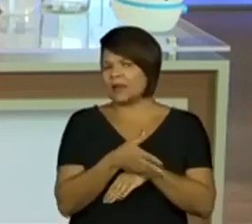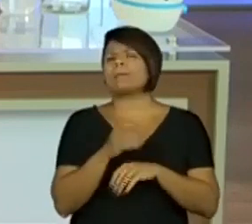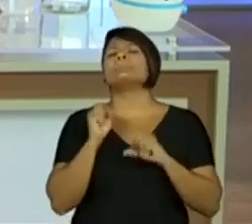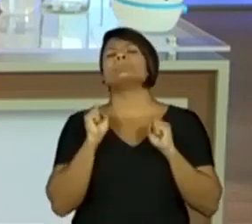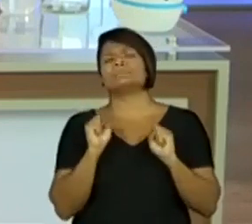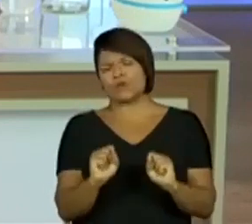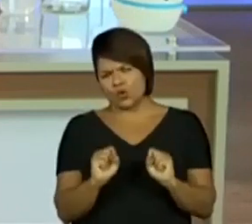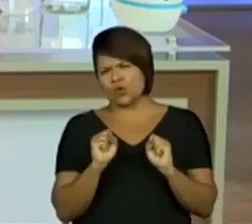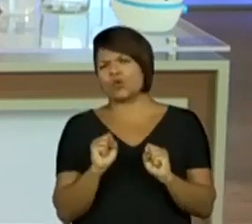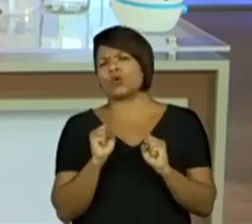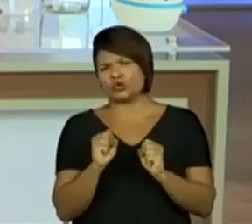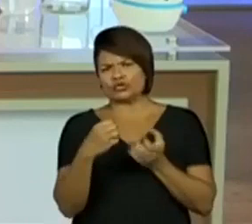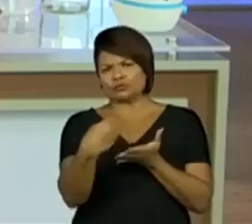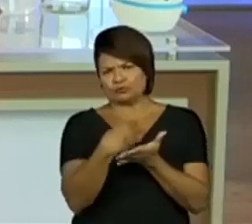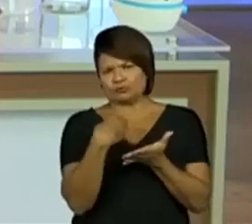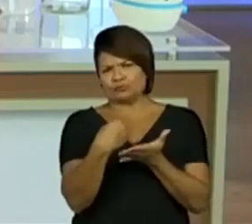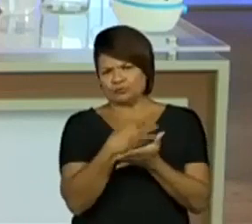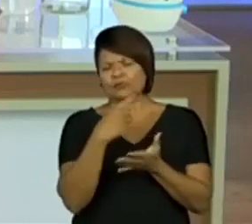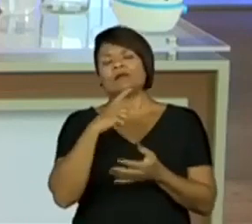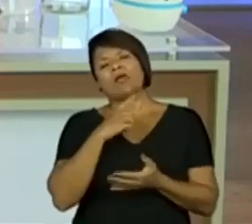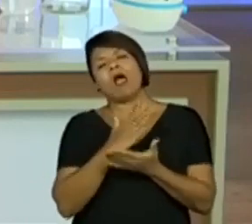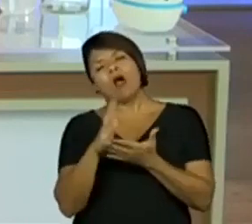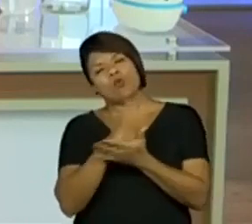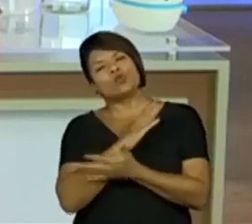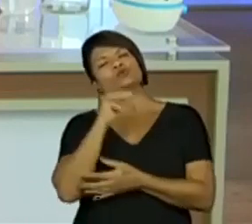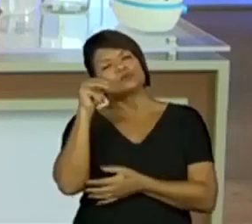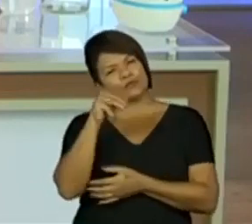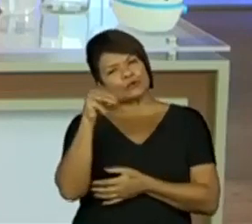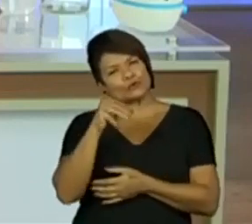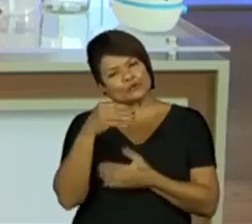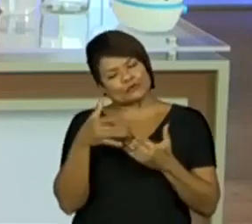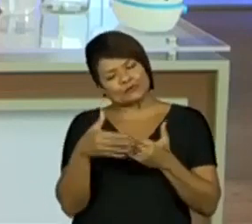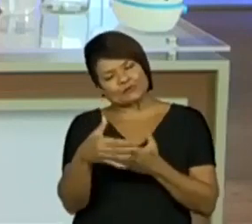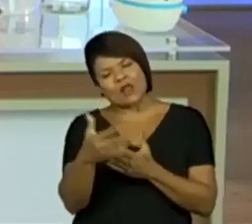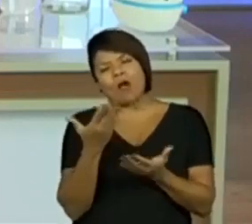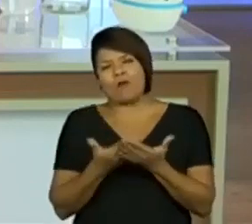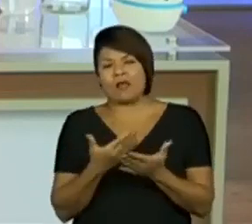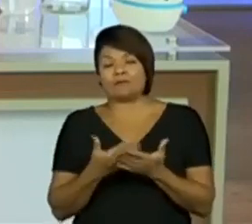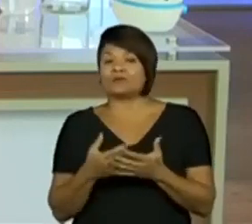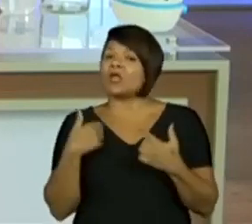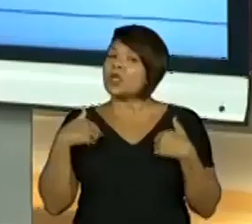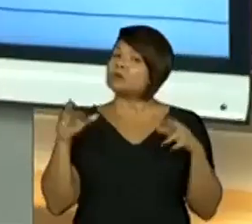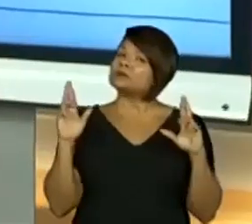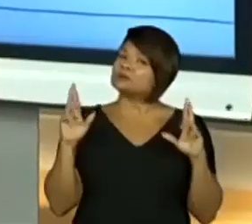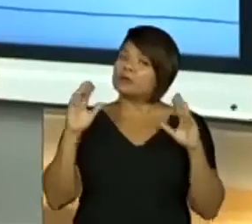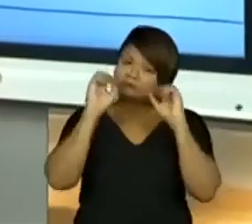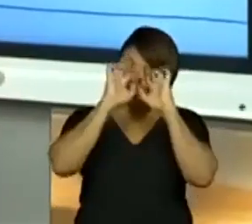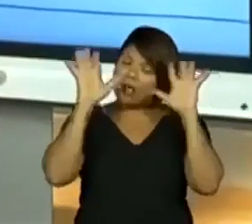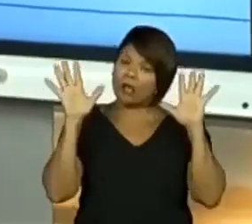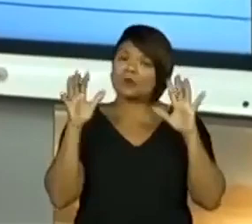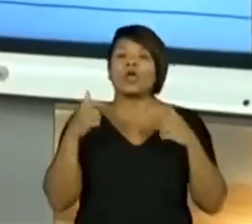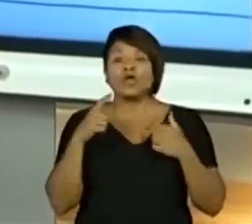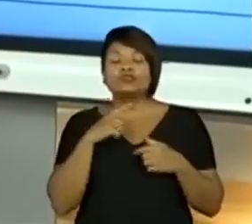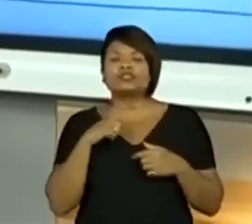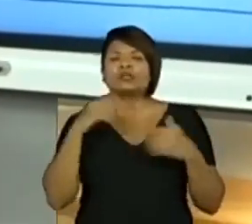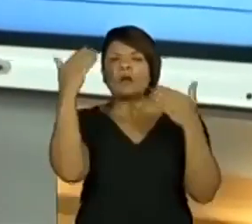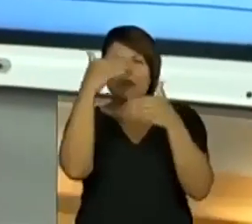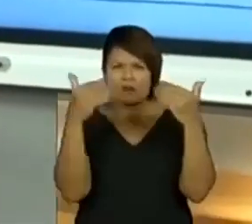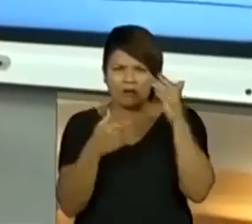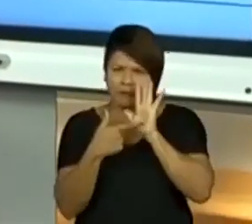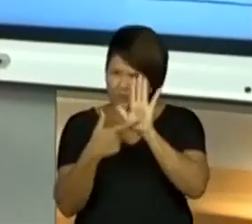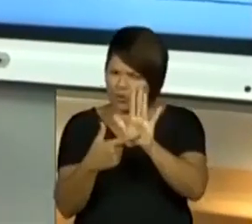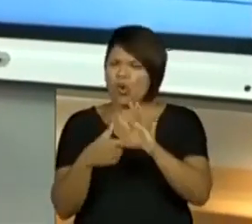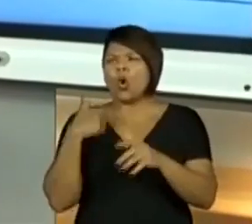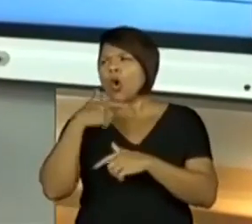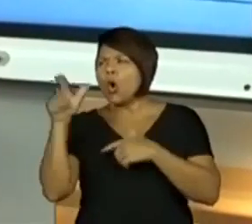minutos. Espero que tenha ficado claro para vocês, né? Na verdade, eu tinha uma apresentação, outros exemplos para